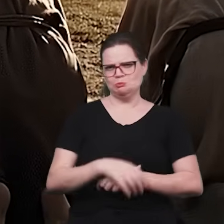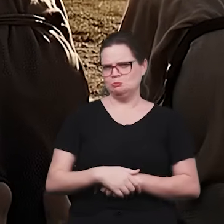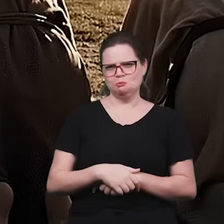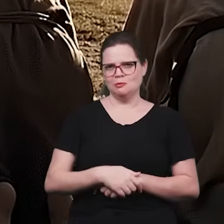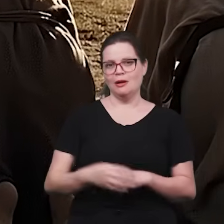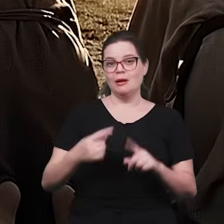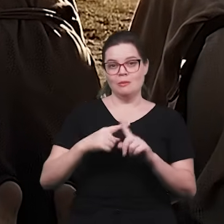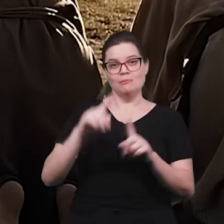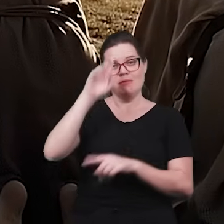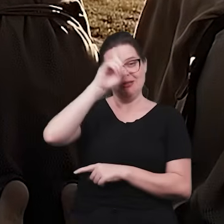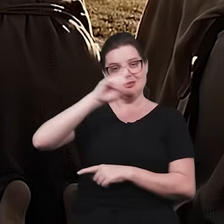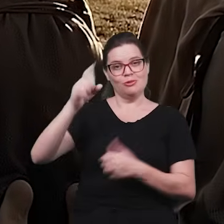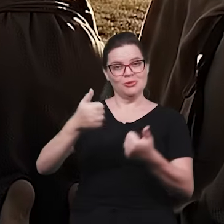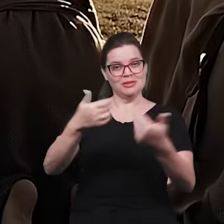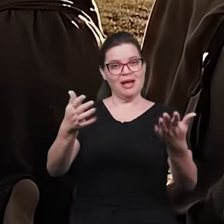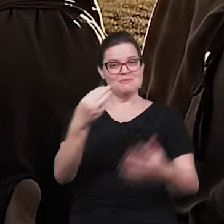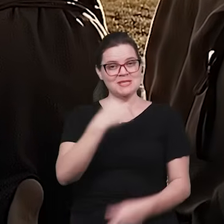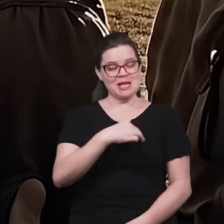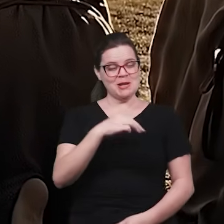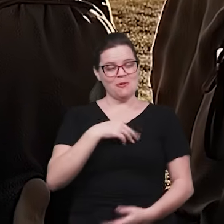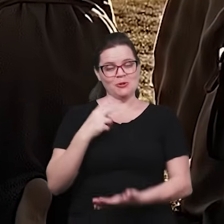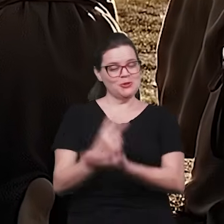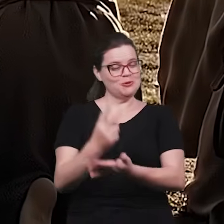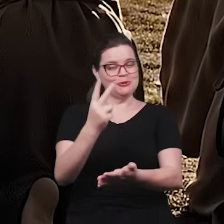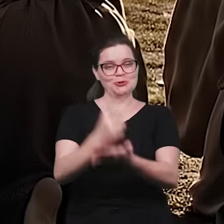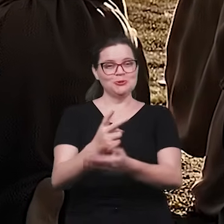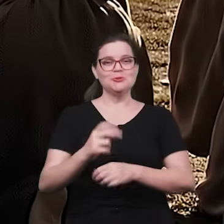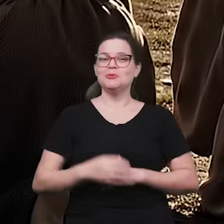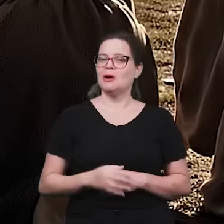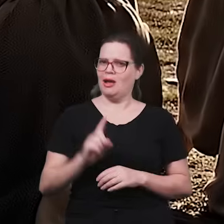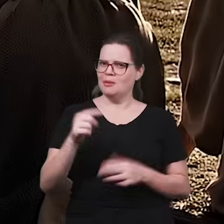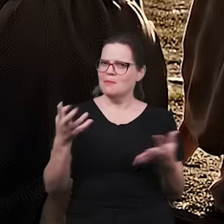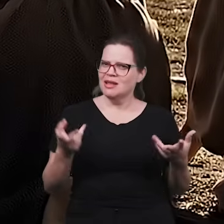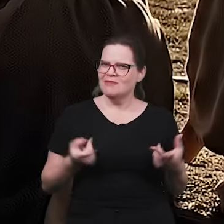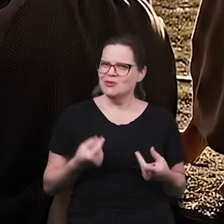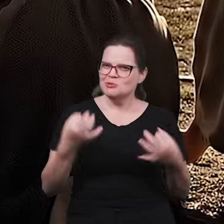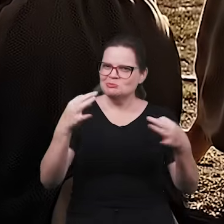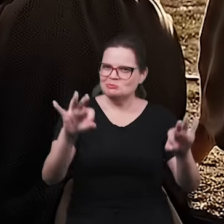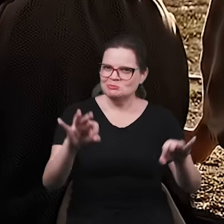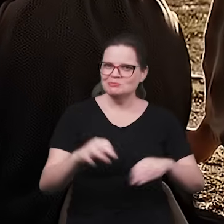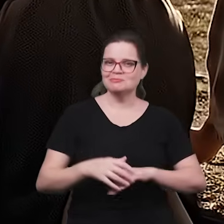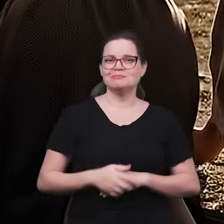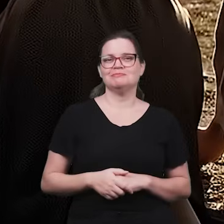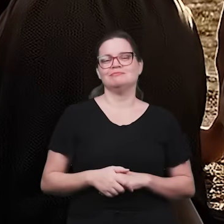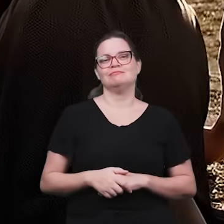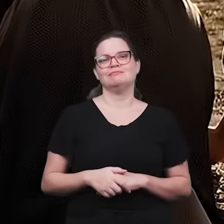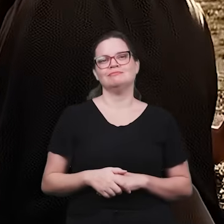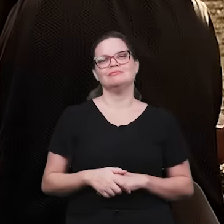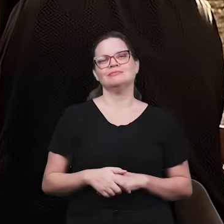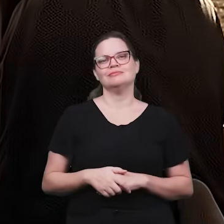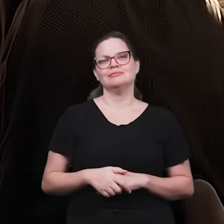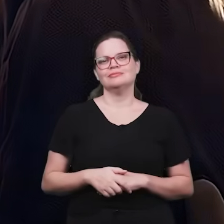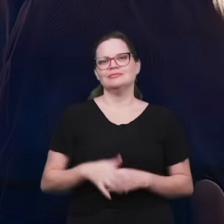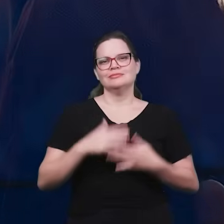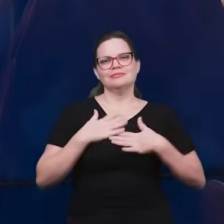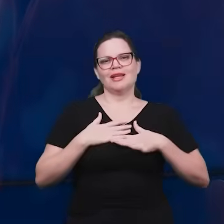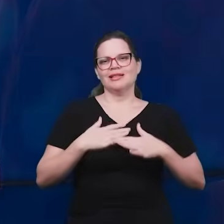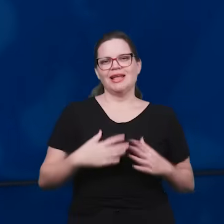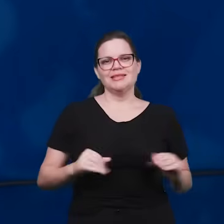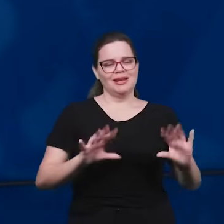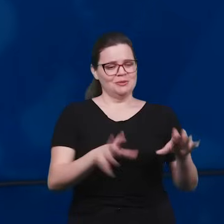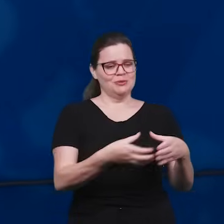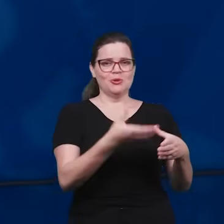mantém sobre nós a sua misericórdia. Isso é maravilhoso, não? Que descanso para